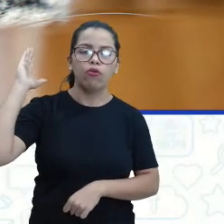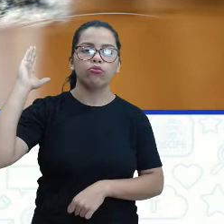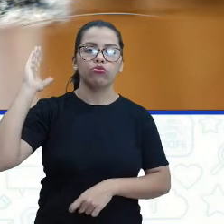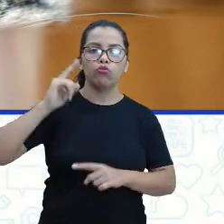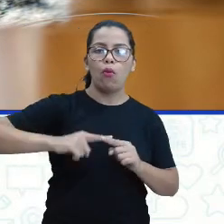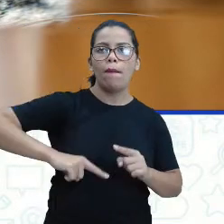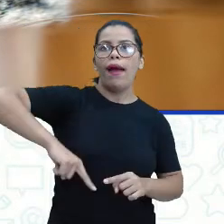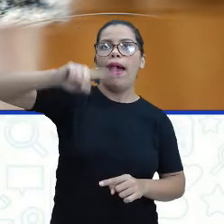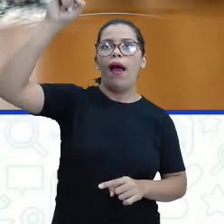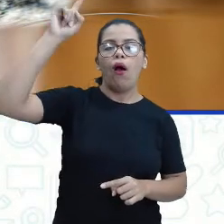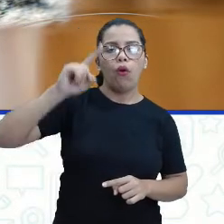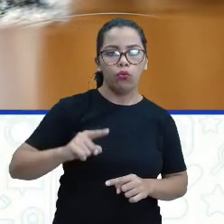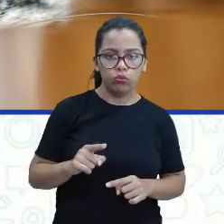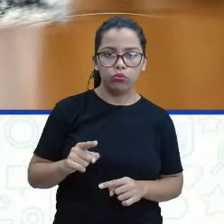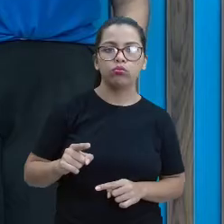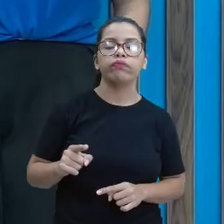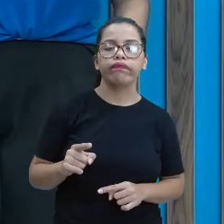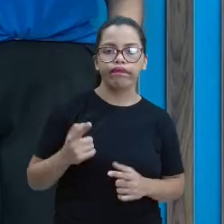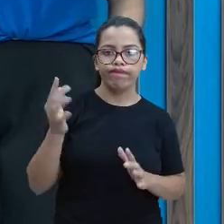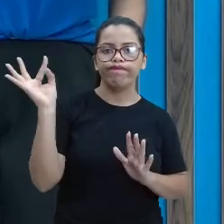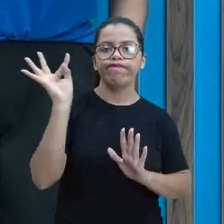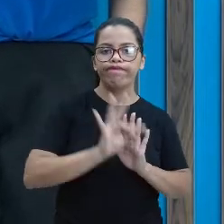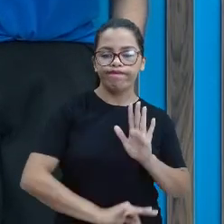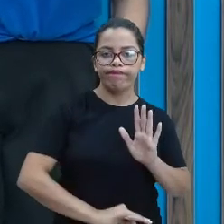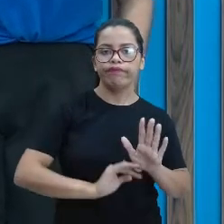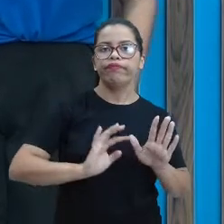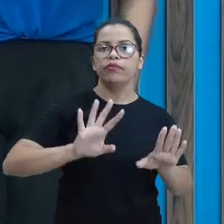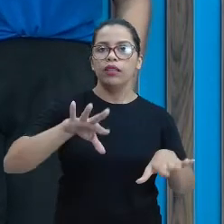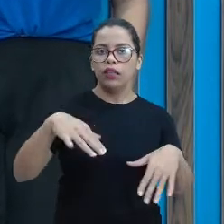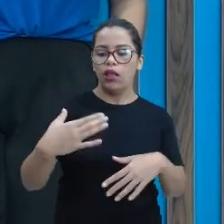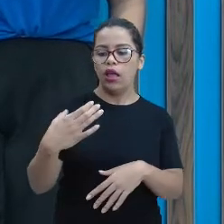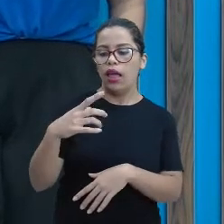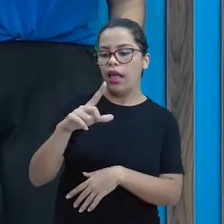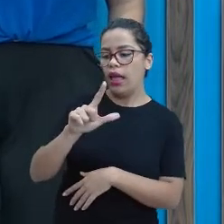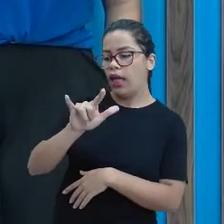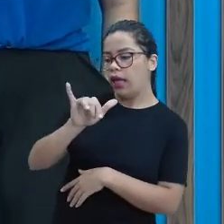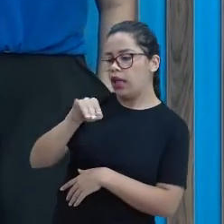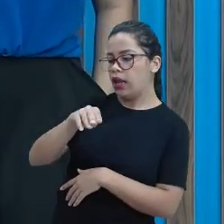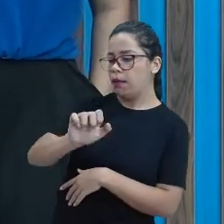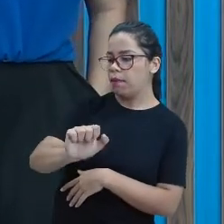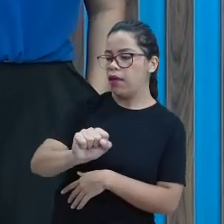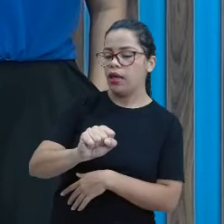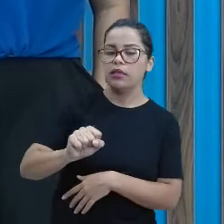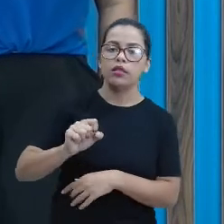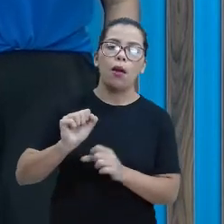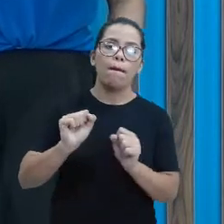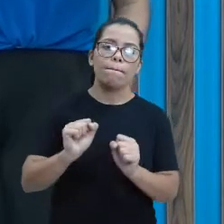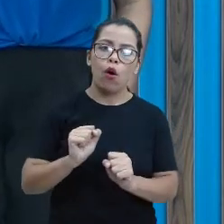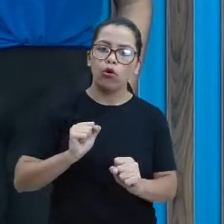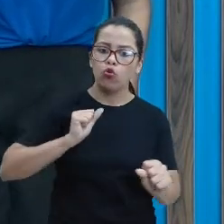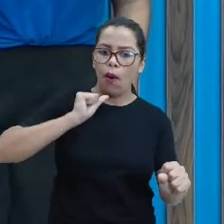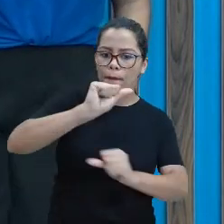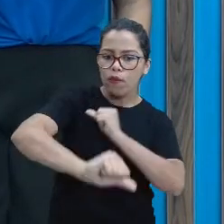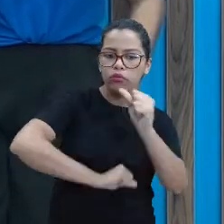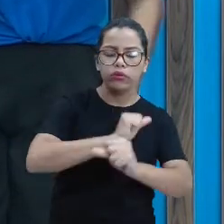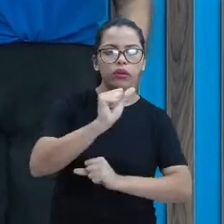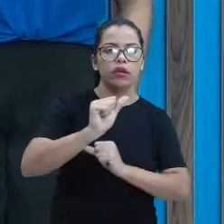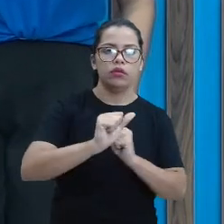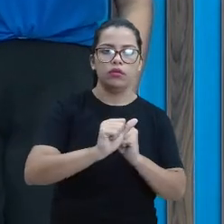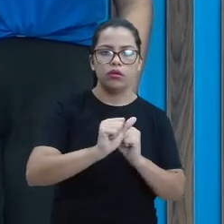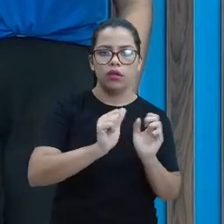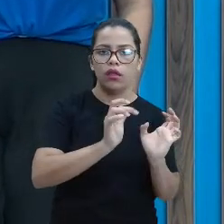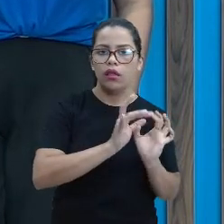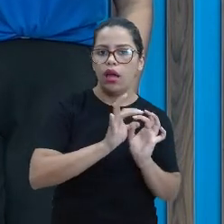pode dizer que o clímax é o ponto alto, seria um plot twist, seria uma revelação, Seria uma virada na trama, seria aquele